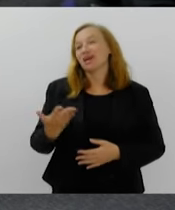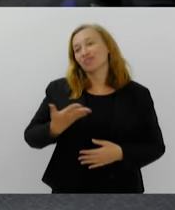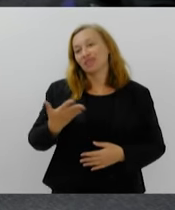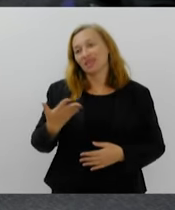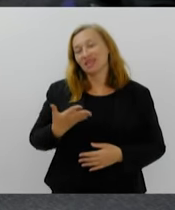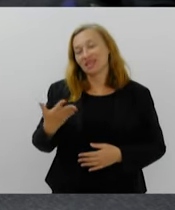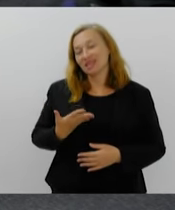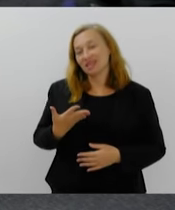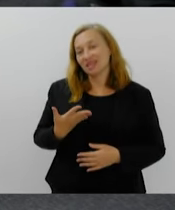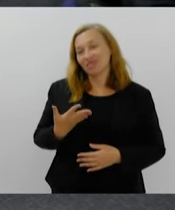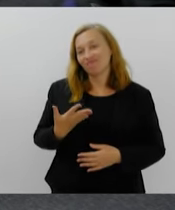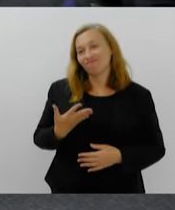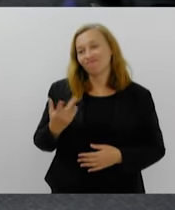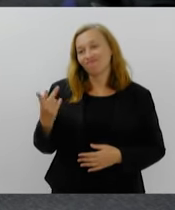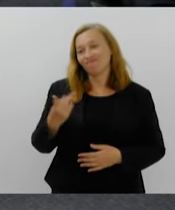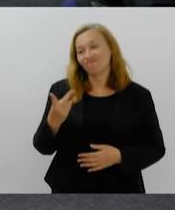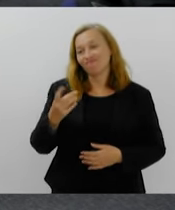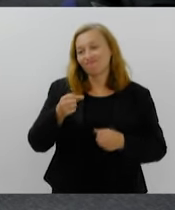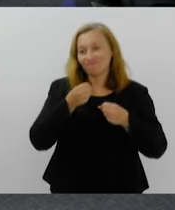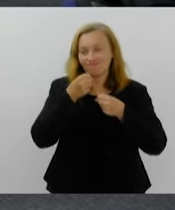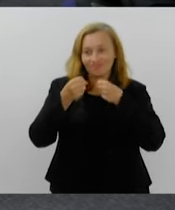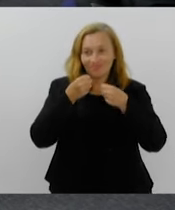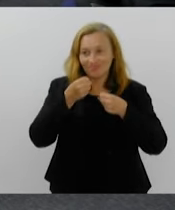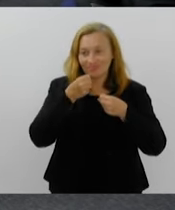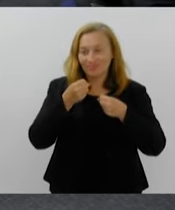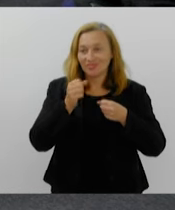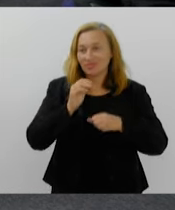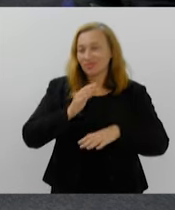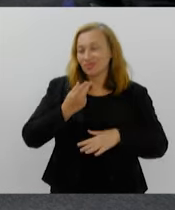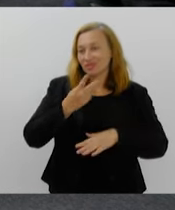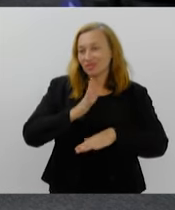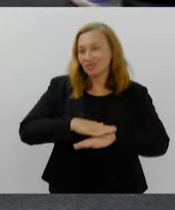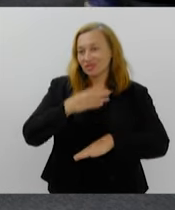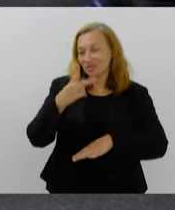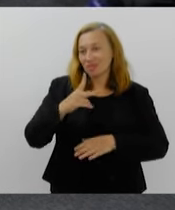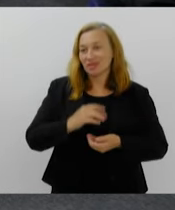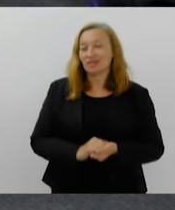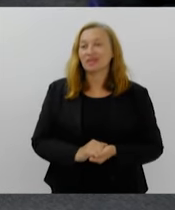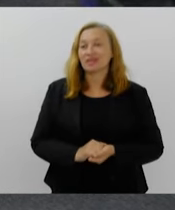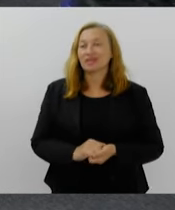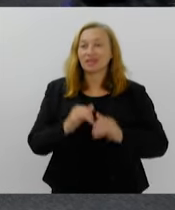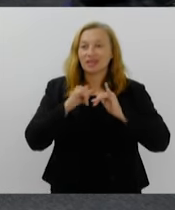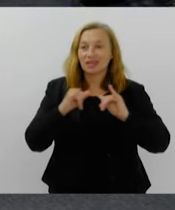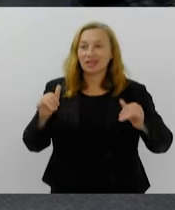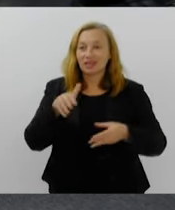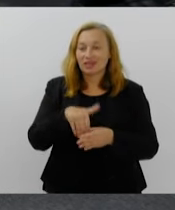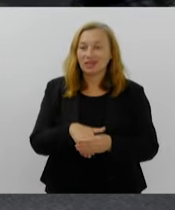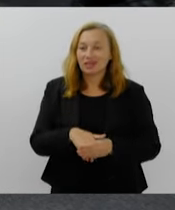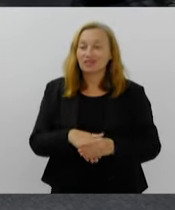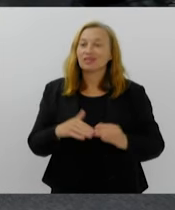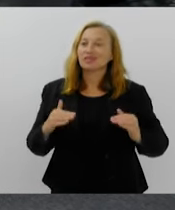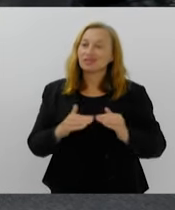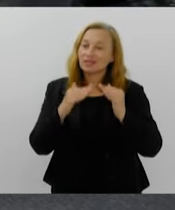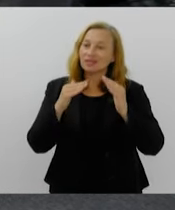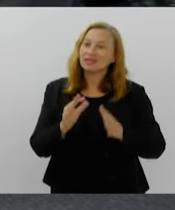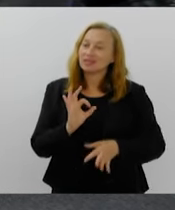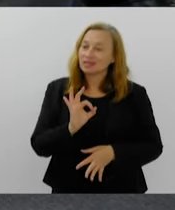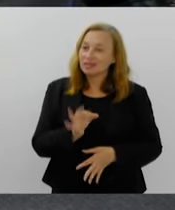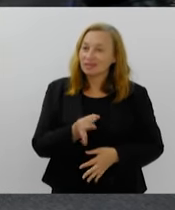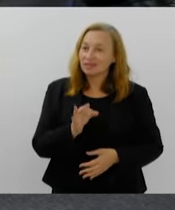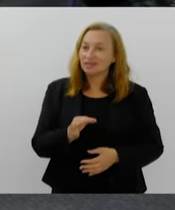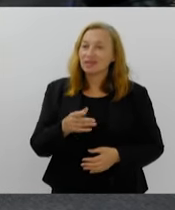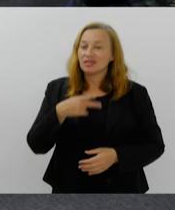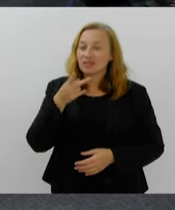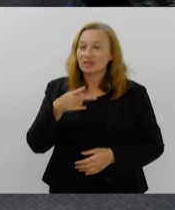amigas ambos nos microfones o tempo que quiserem para declarar o voto favorável é claro